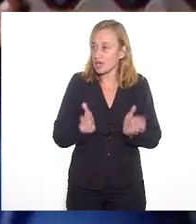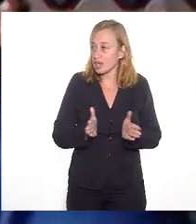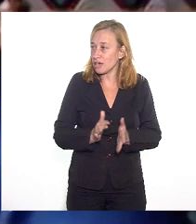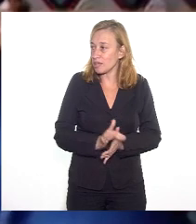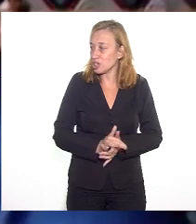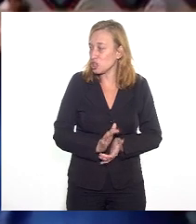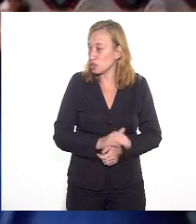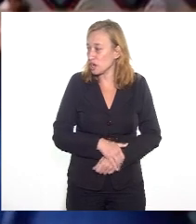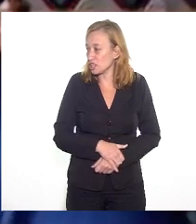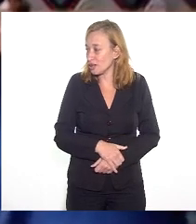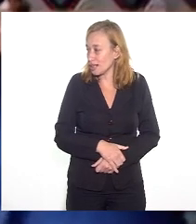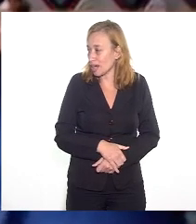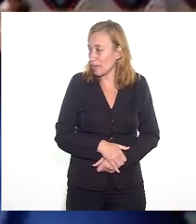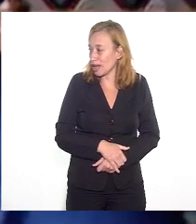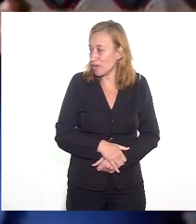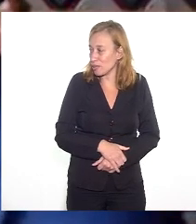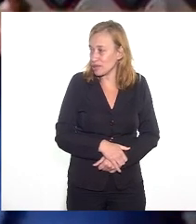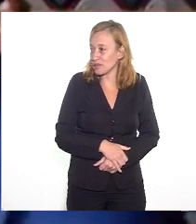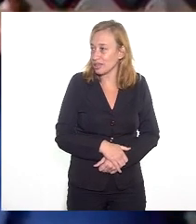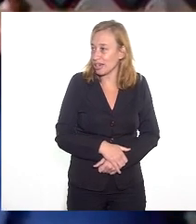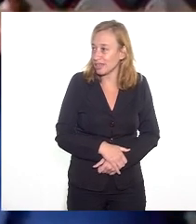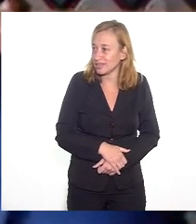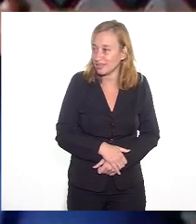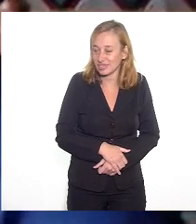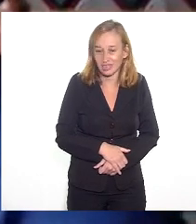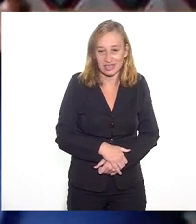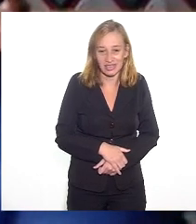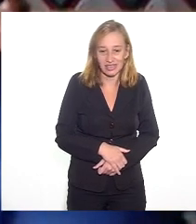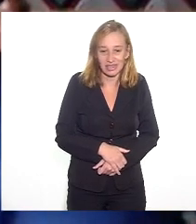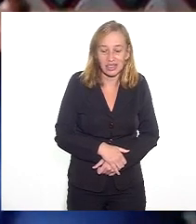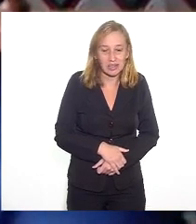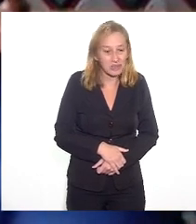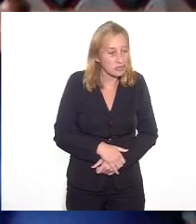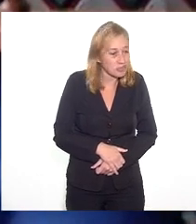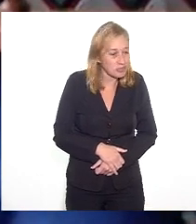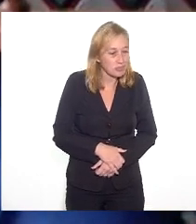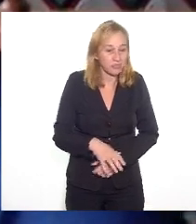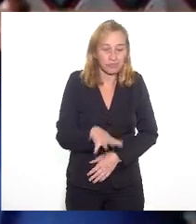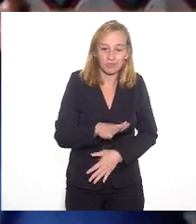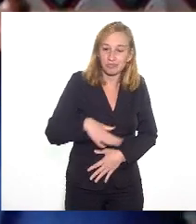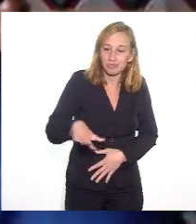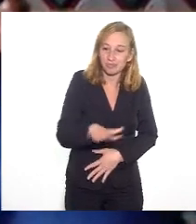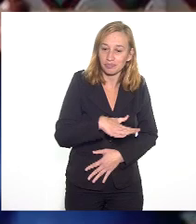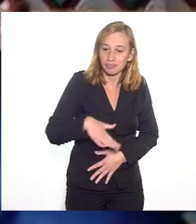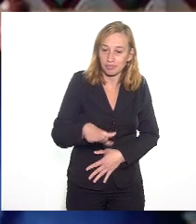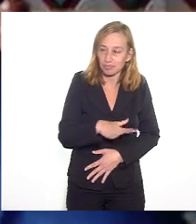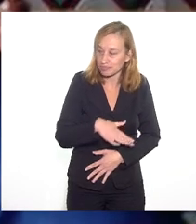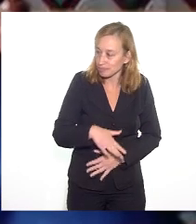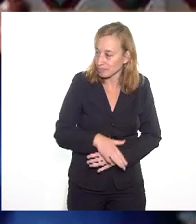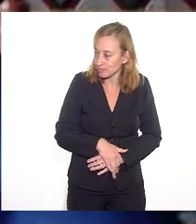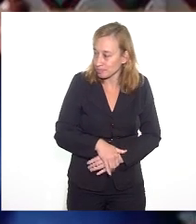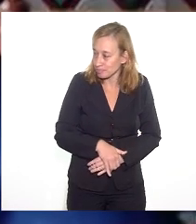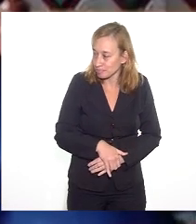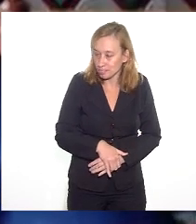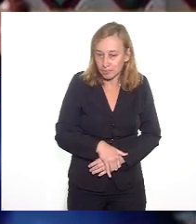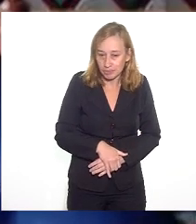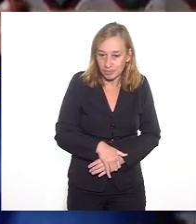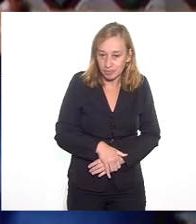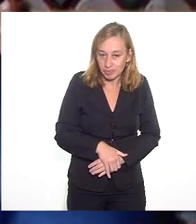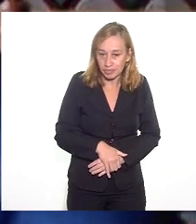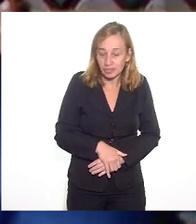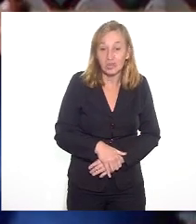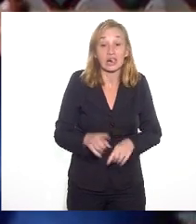né, necessárias para que haja um equilíbrio, principalmente no setor público, né, nos